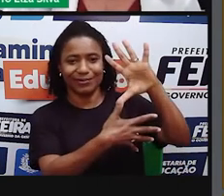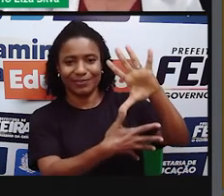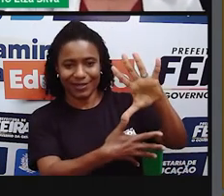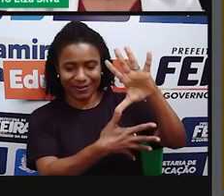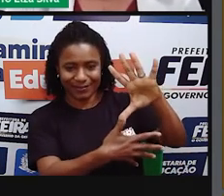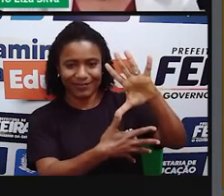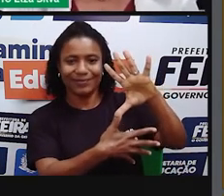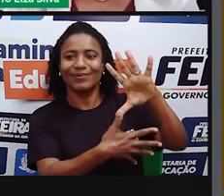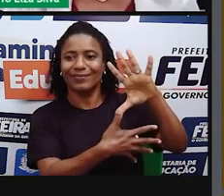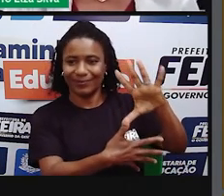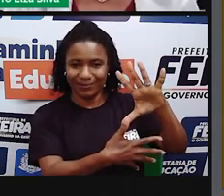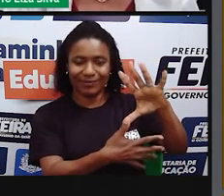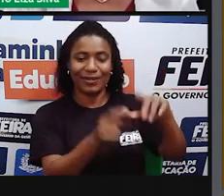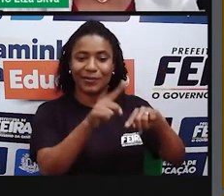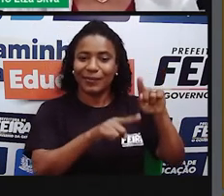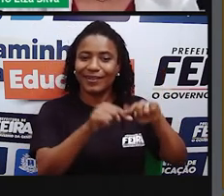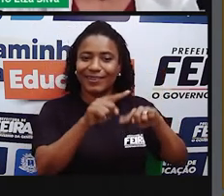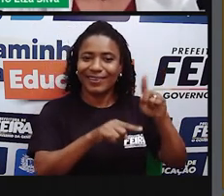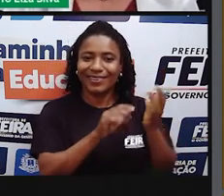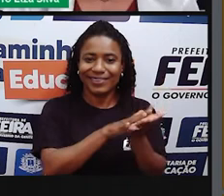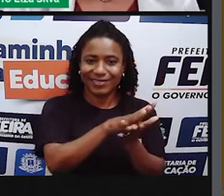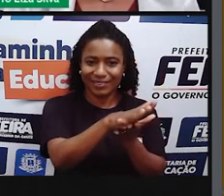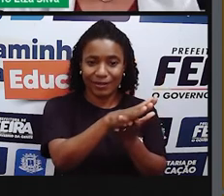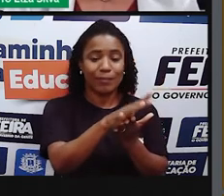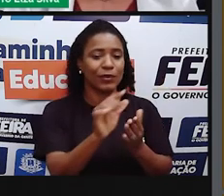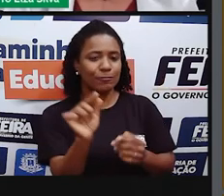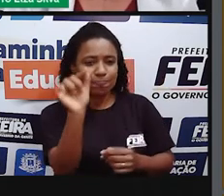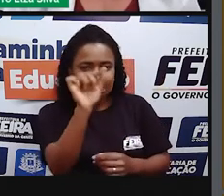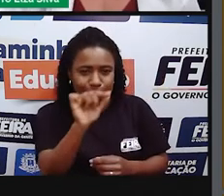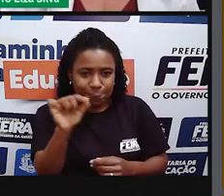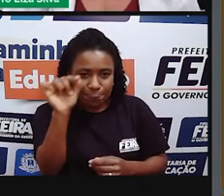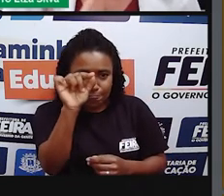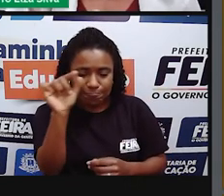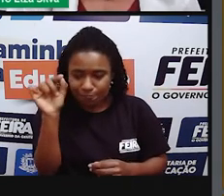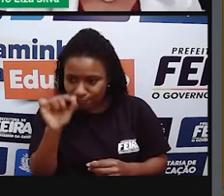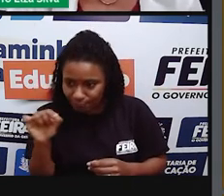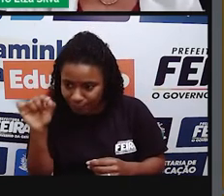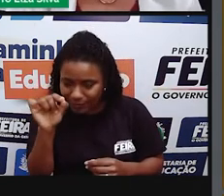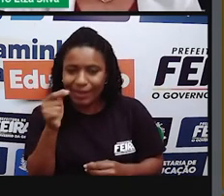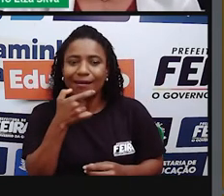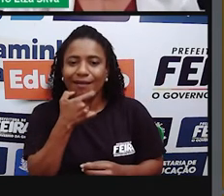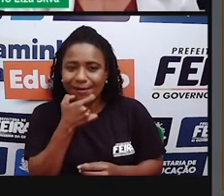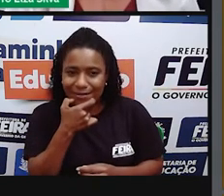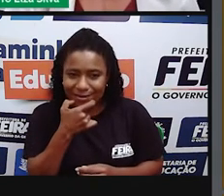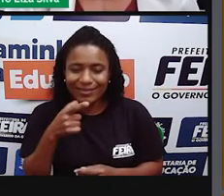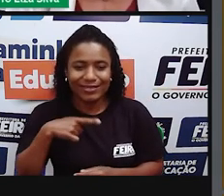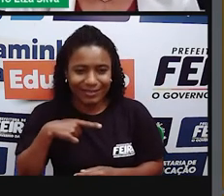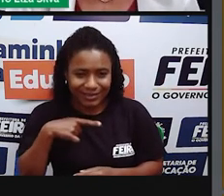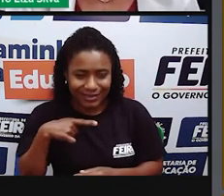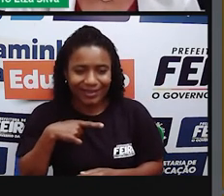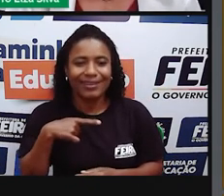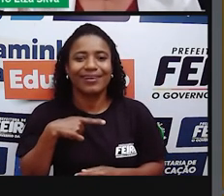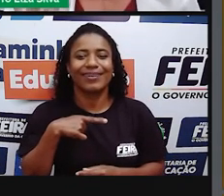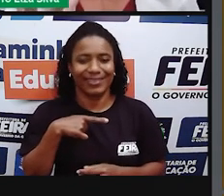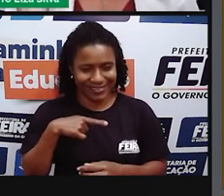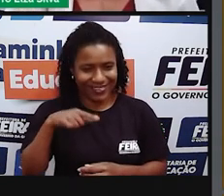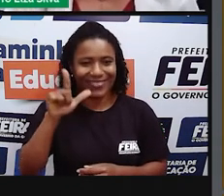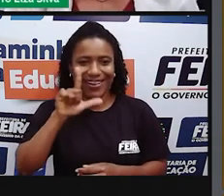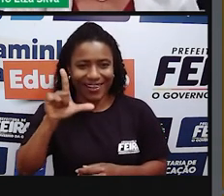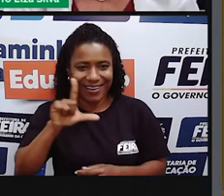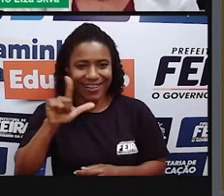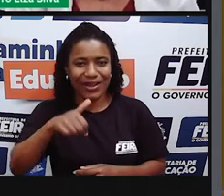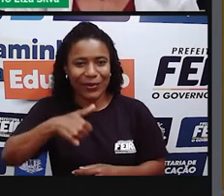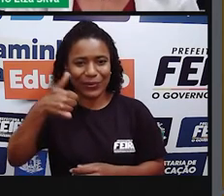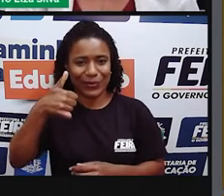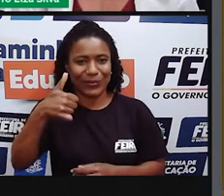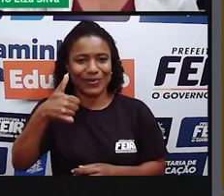vai encontrar no material impresso. Lembre-se de que essa aula já te deu uma dica sobre